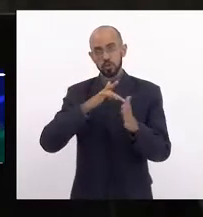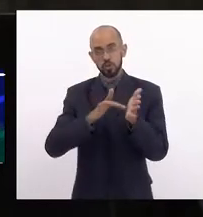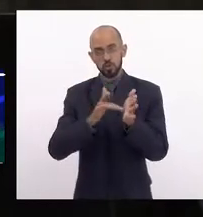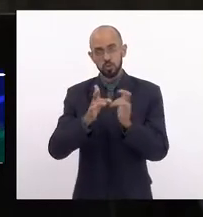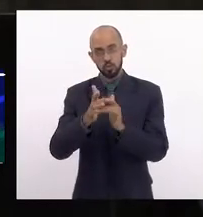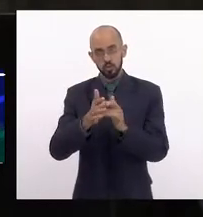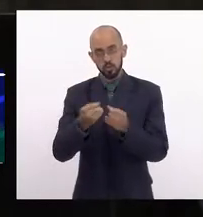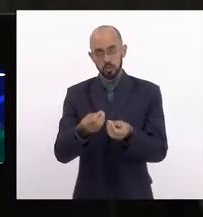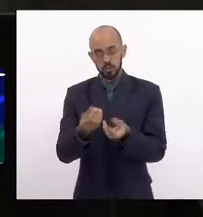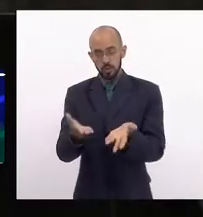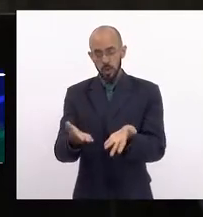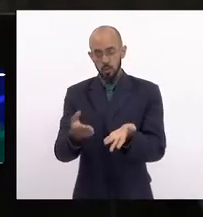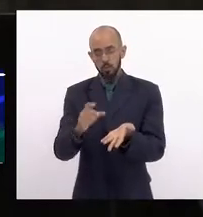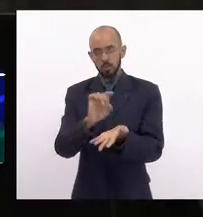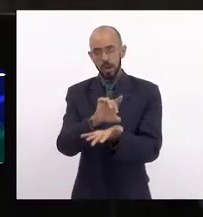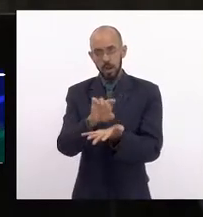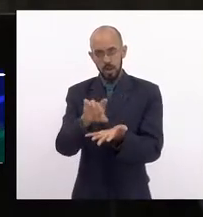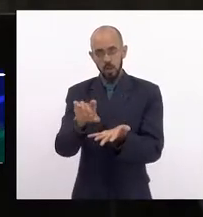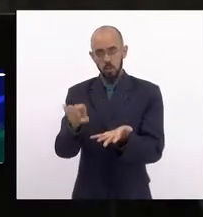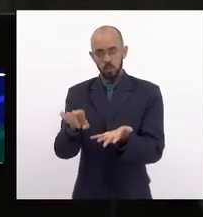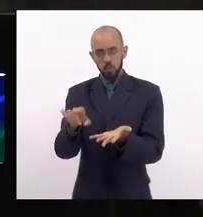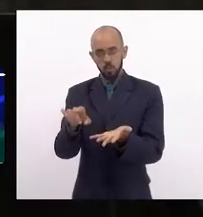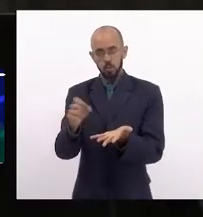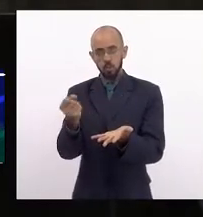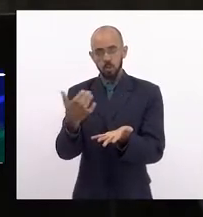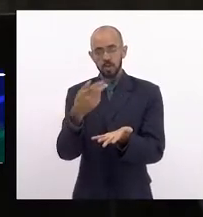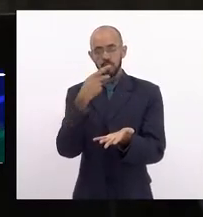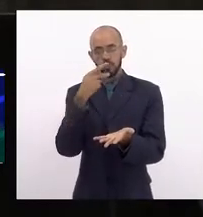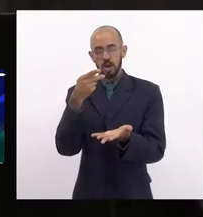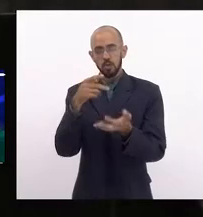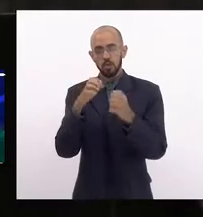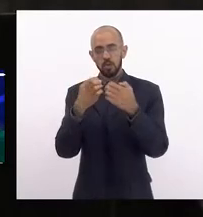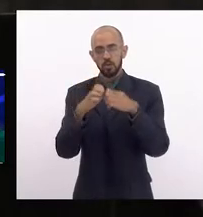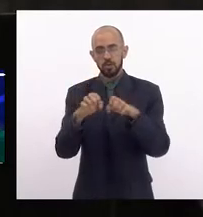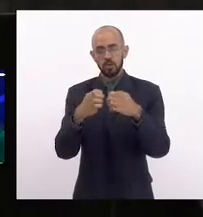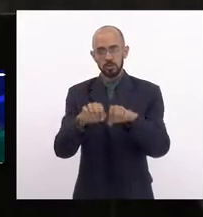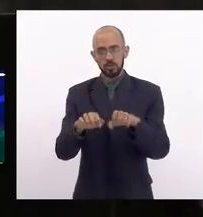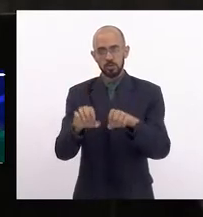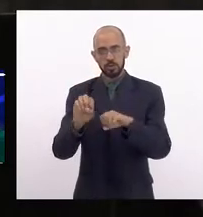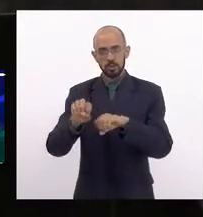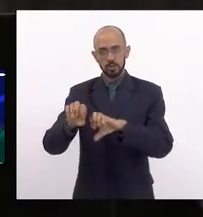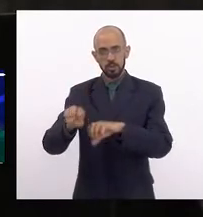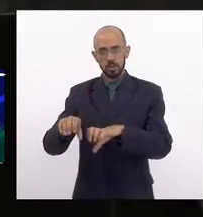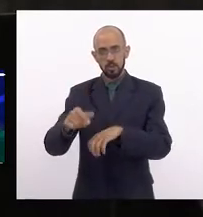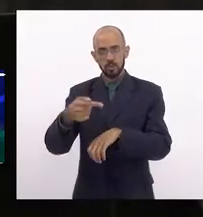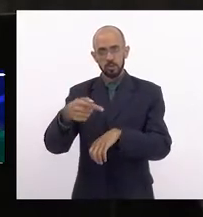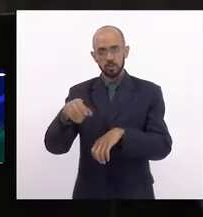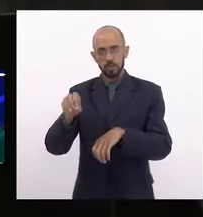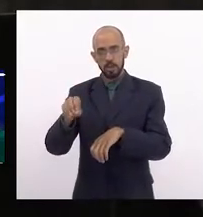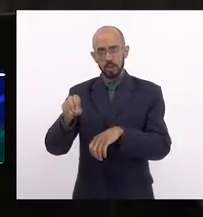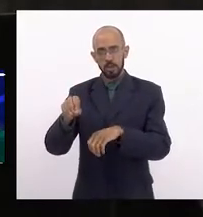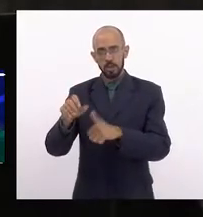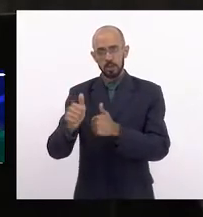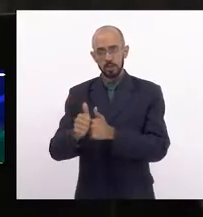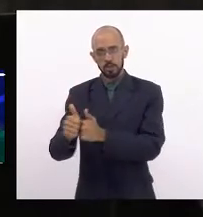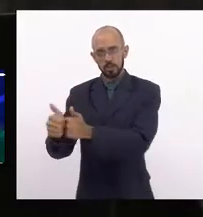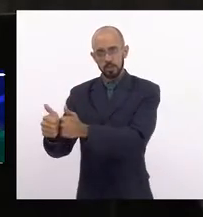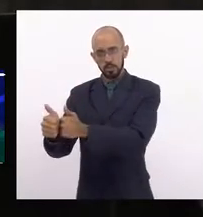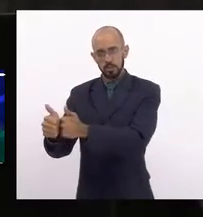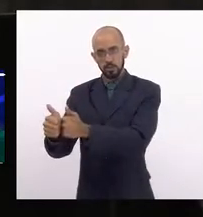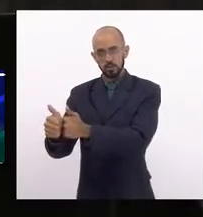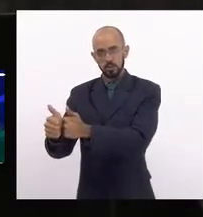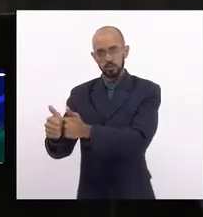nós quando ele mencionou no evangelho ensinando aos de 70 postos discípulos setenta discípulos